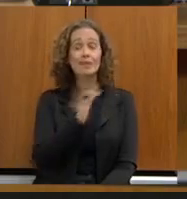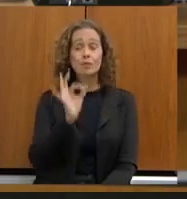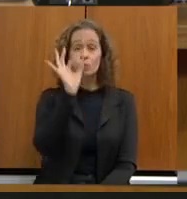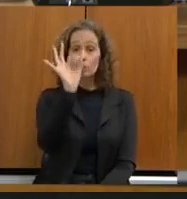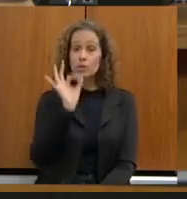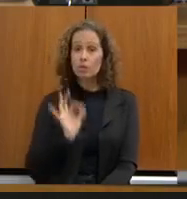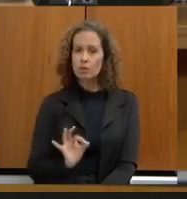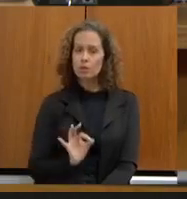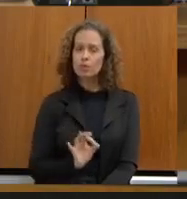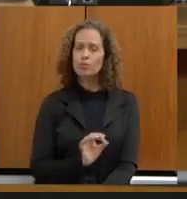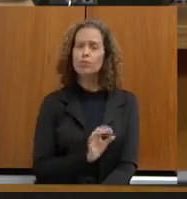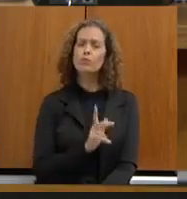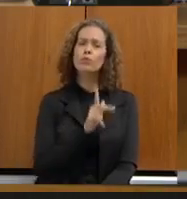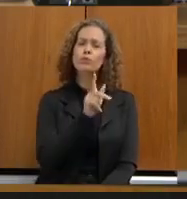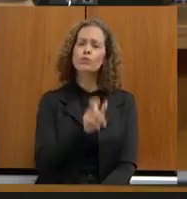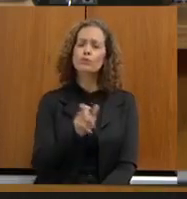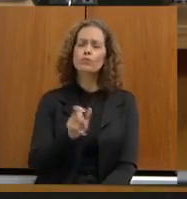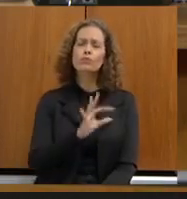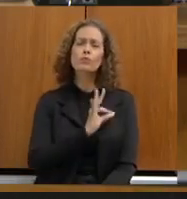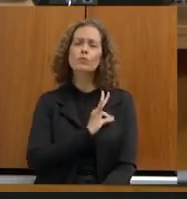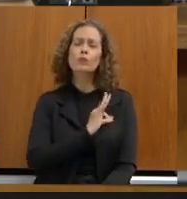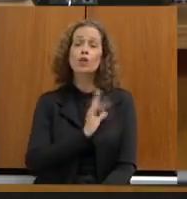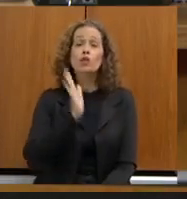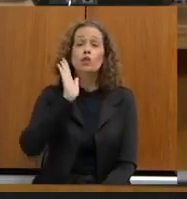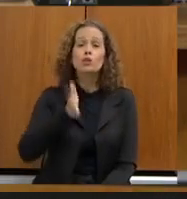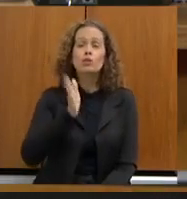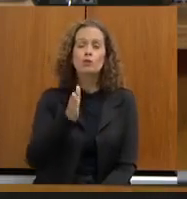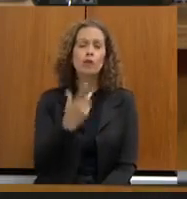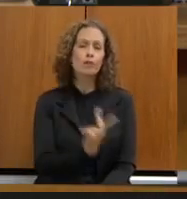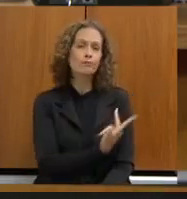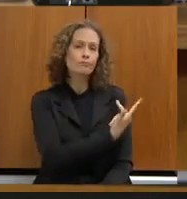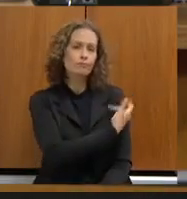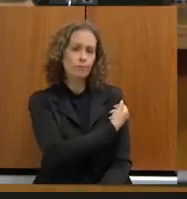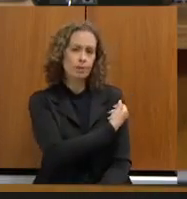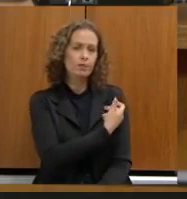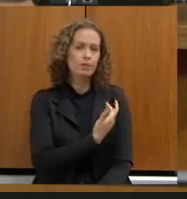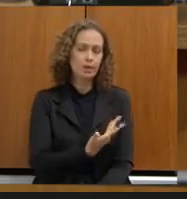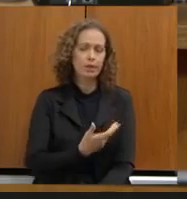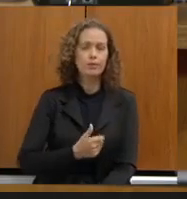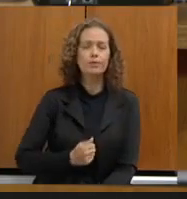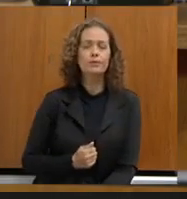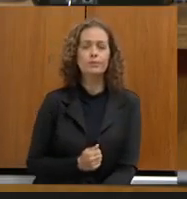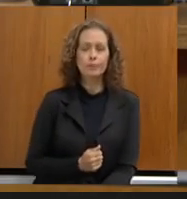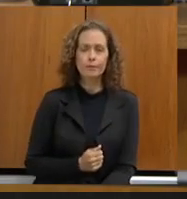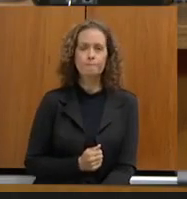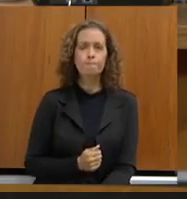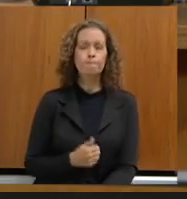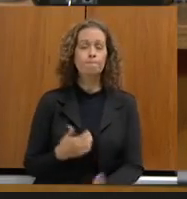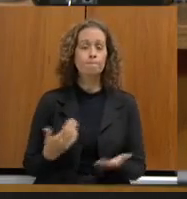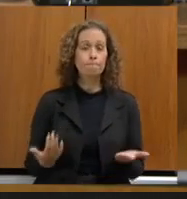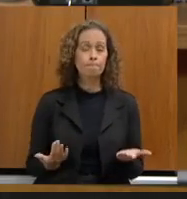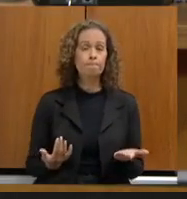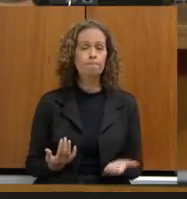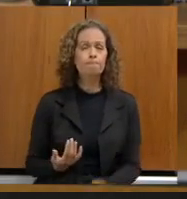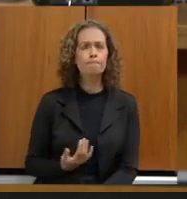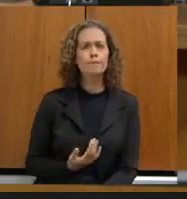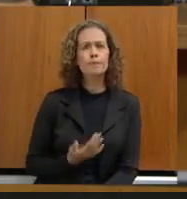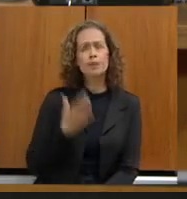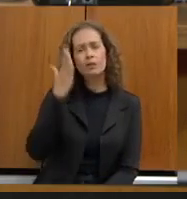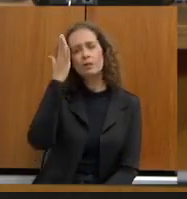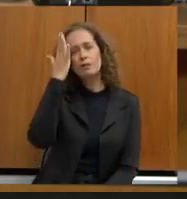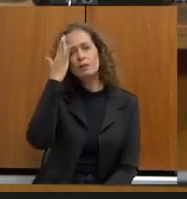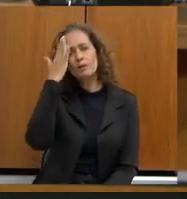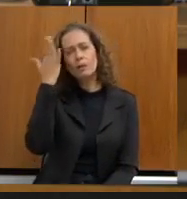da Polícia Civil já foram vacinados para se ter aqui uma uma ideia